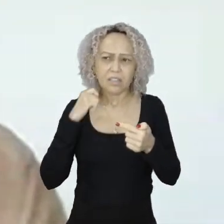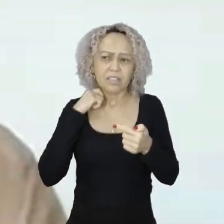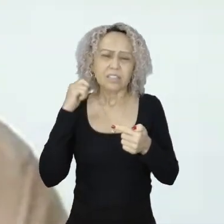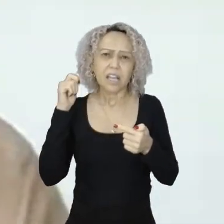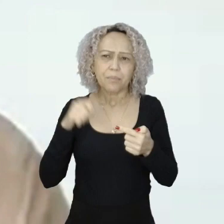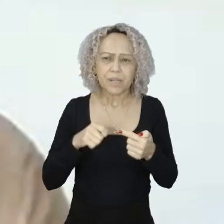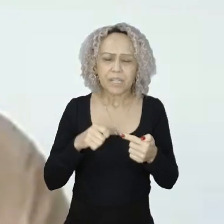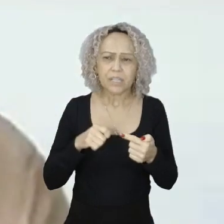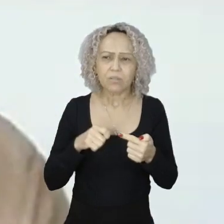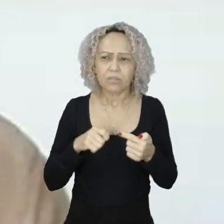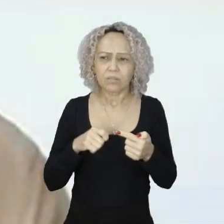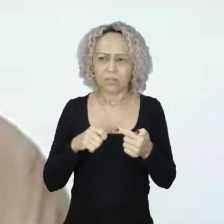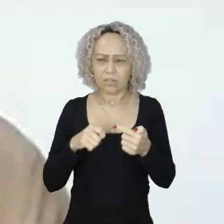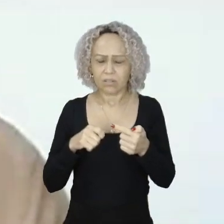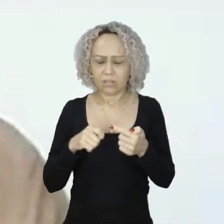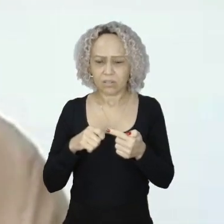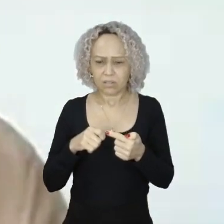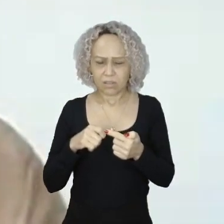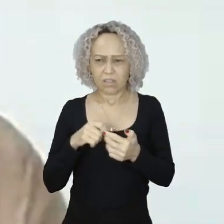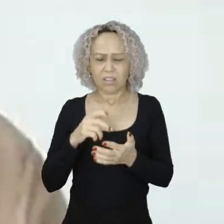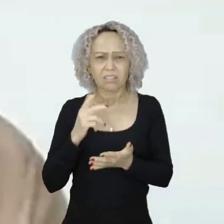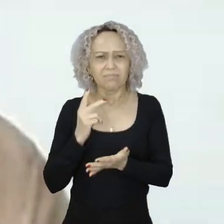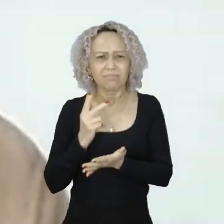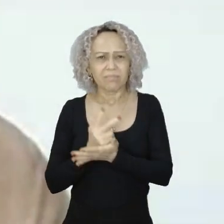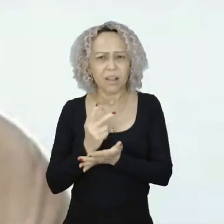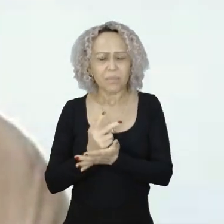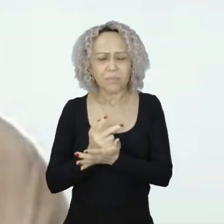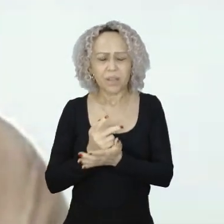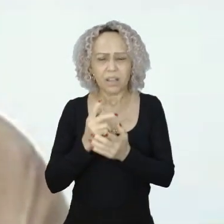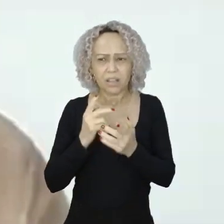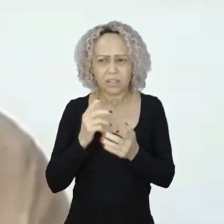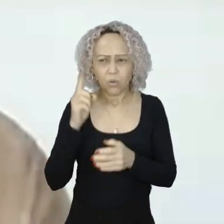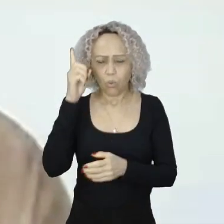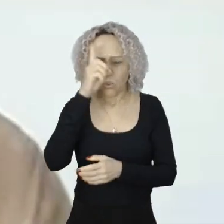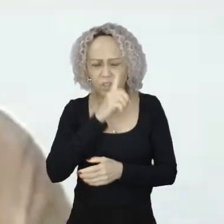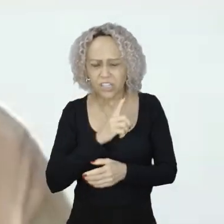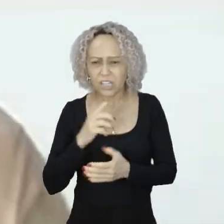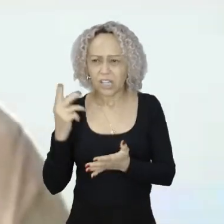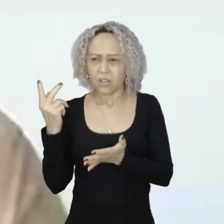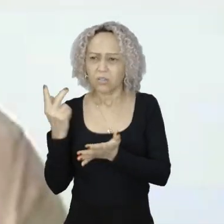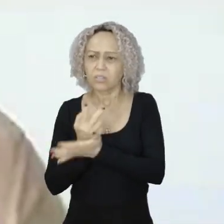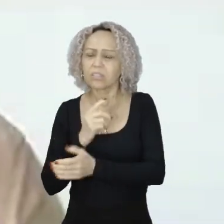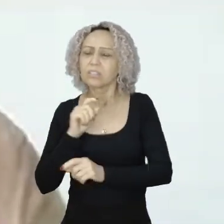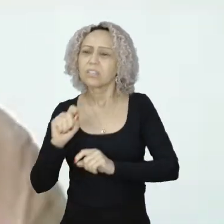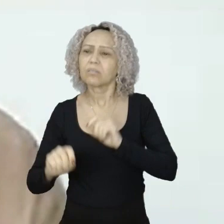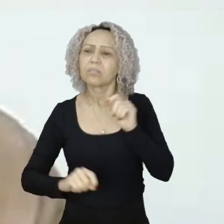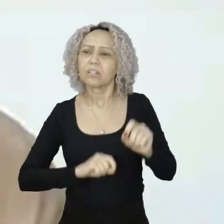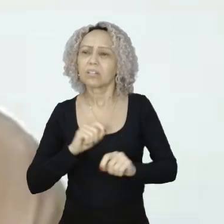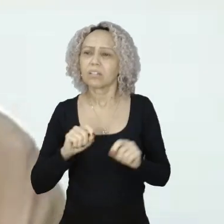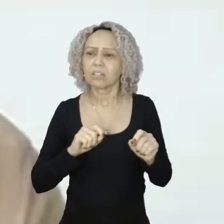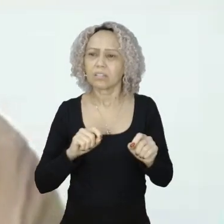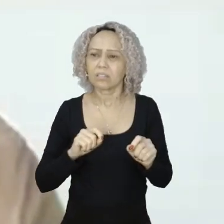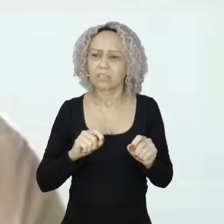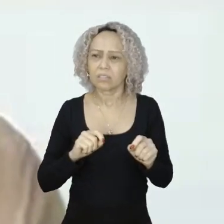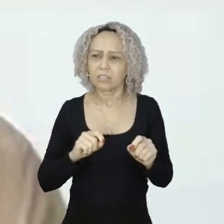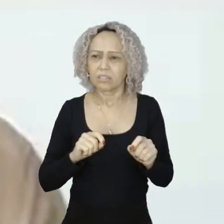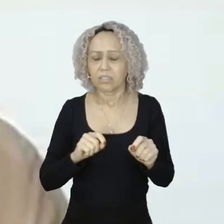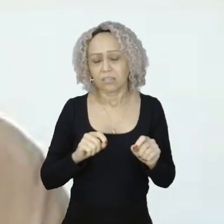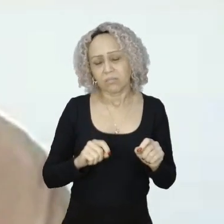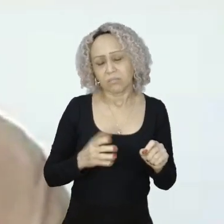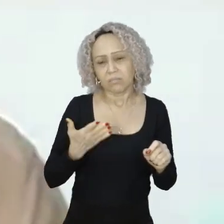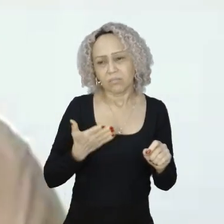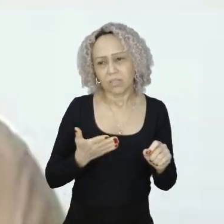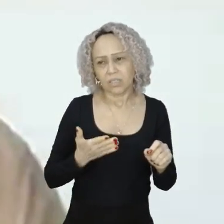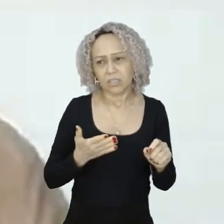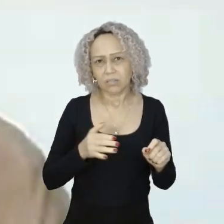que foi aquela data drástica, né, que foi quando o presidente Lula saiu